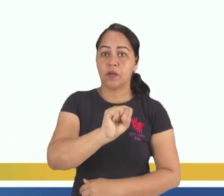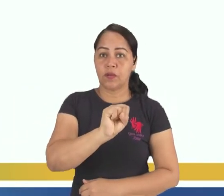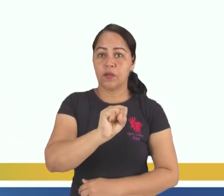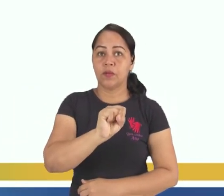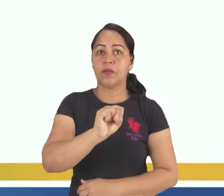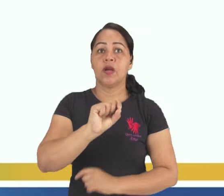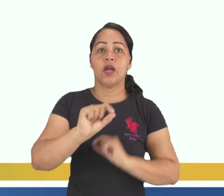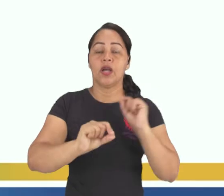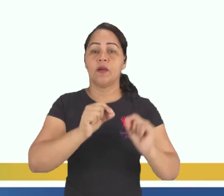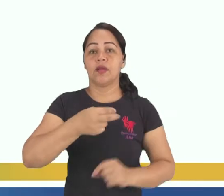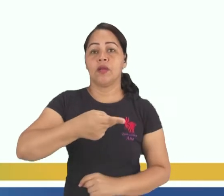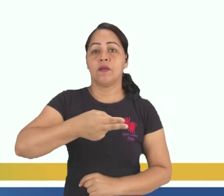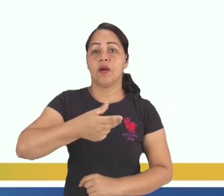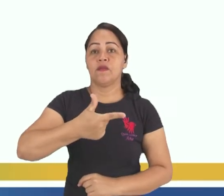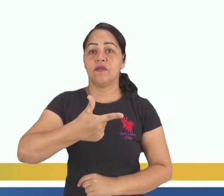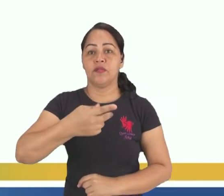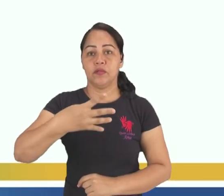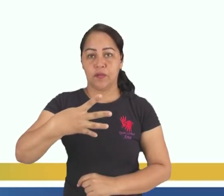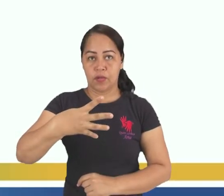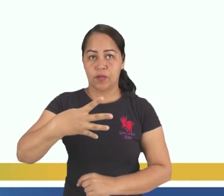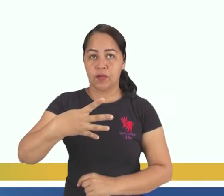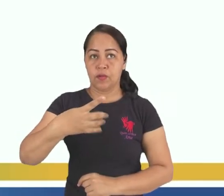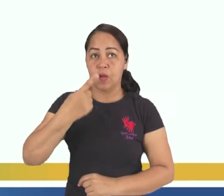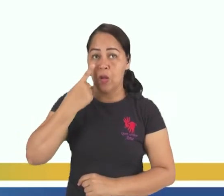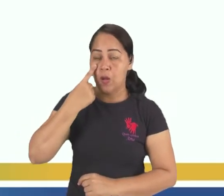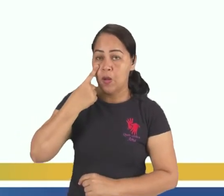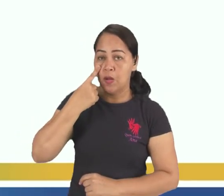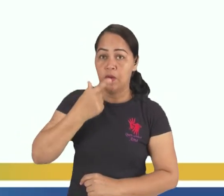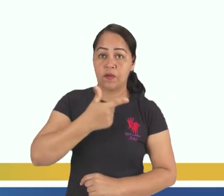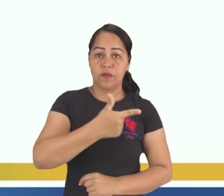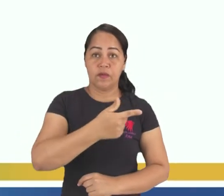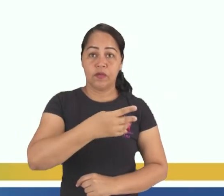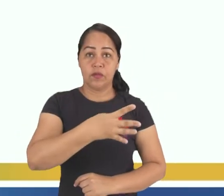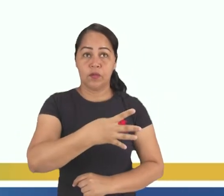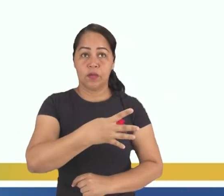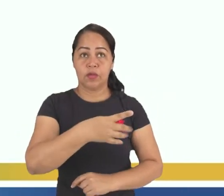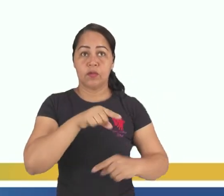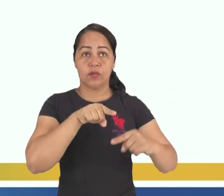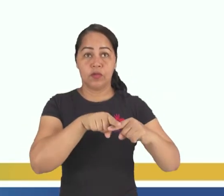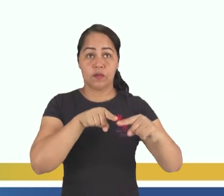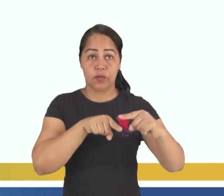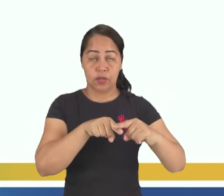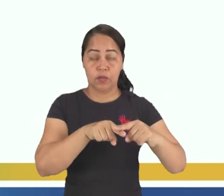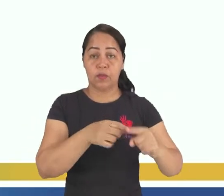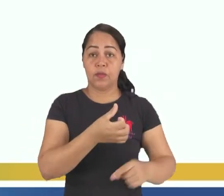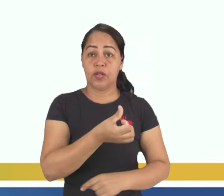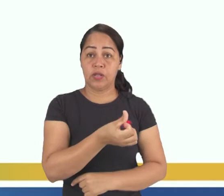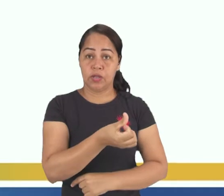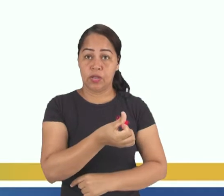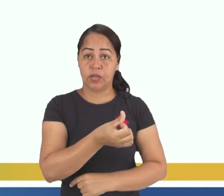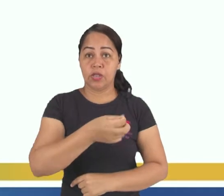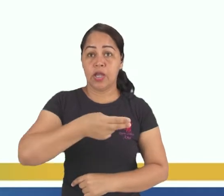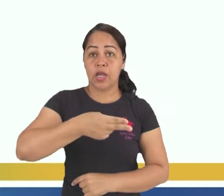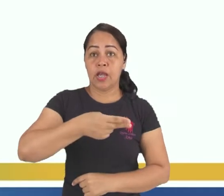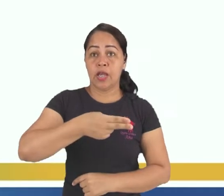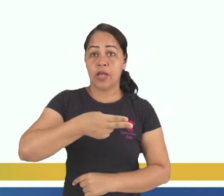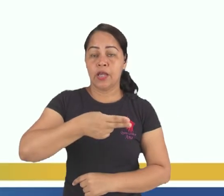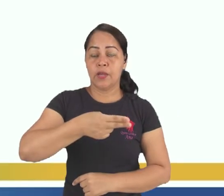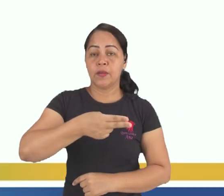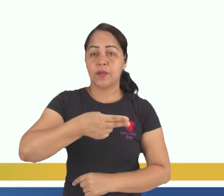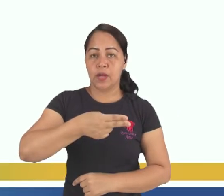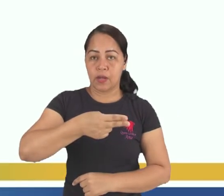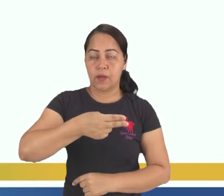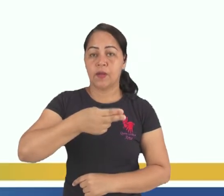24. Então, o que eu faço aqui? Eu divido 24 para 6, que é o denominador da